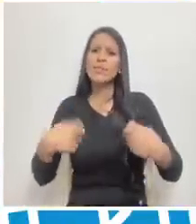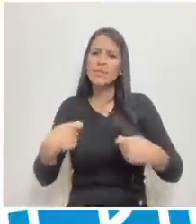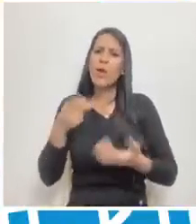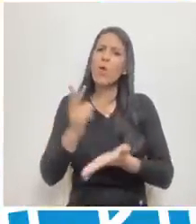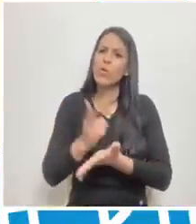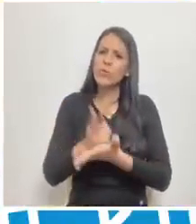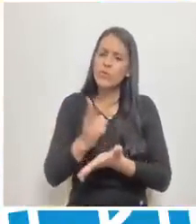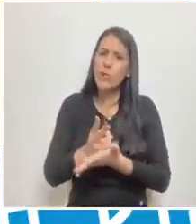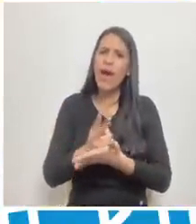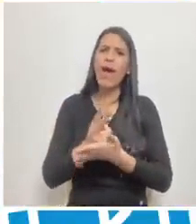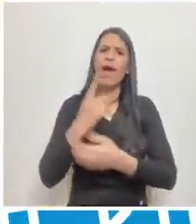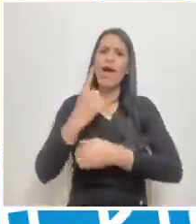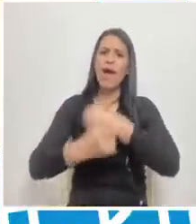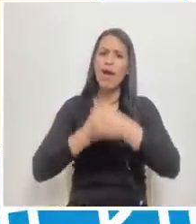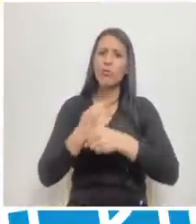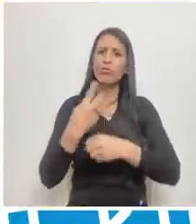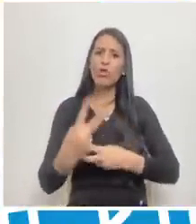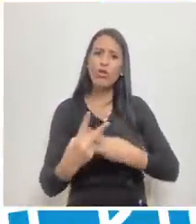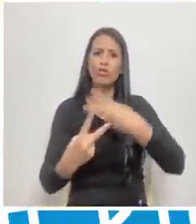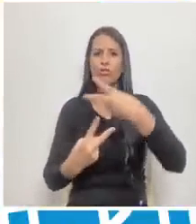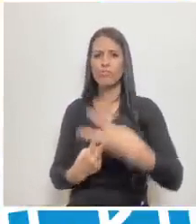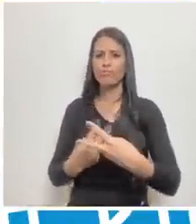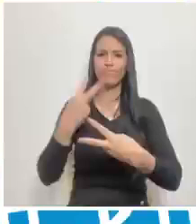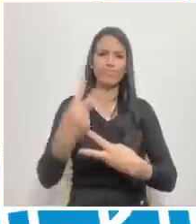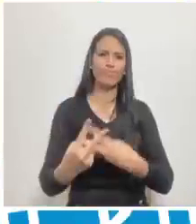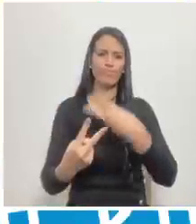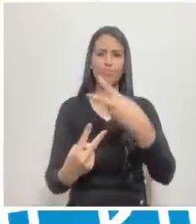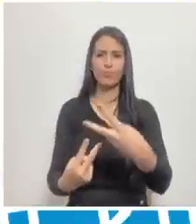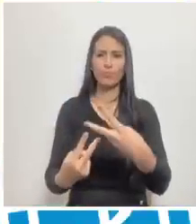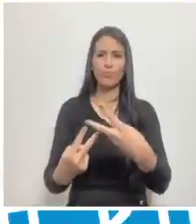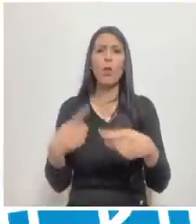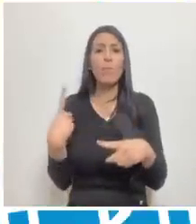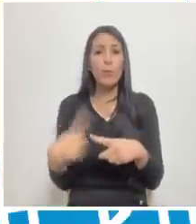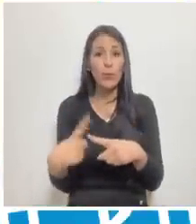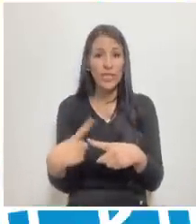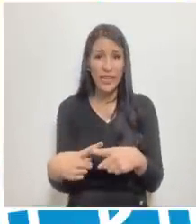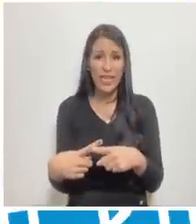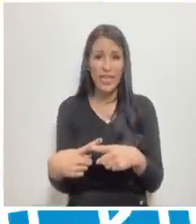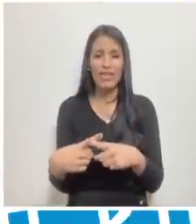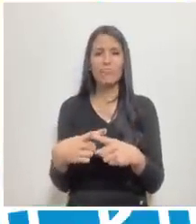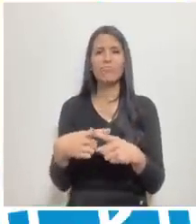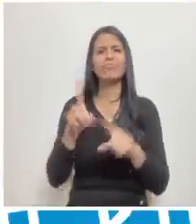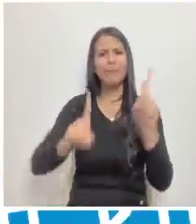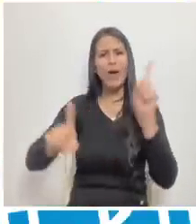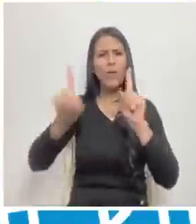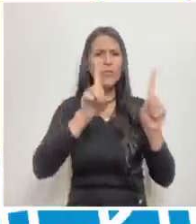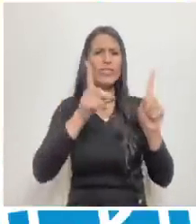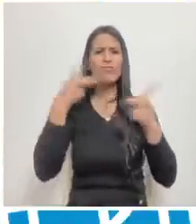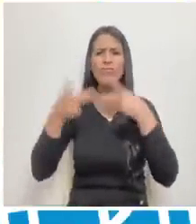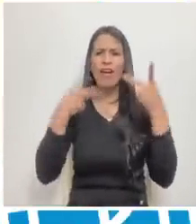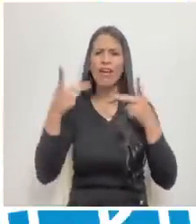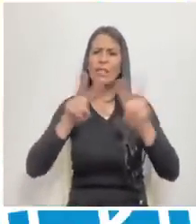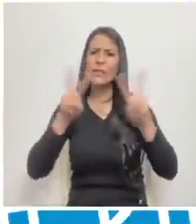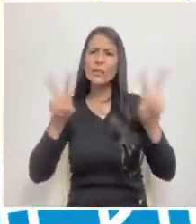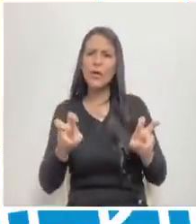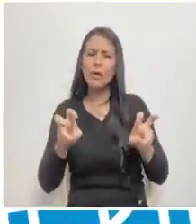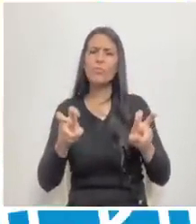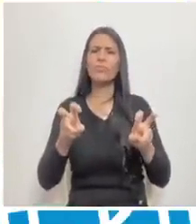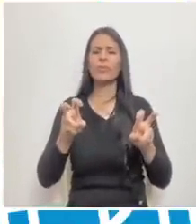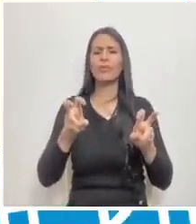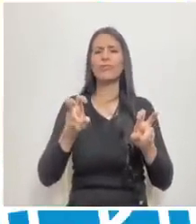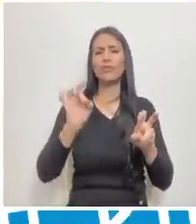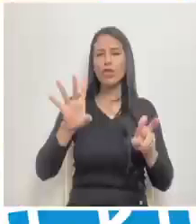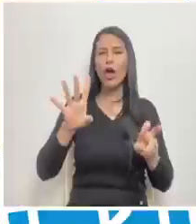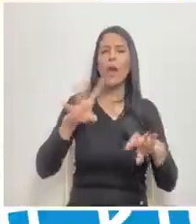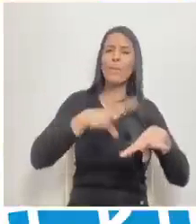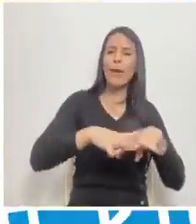SAEB todo ano, para todas as séries, mesmo que seja somente com língua portuguesa e matemática, para mim é